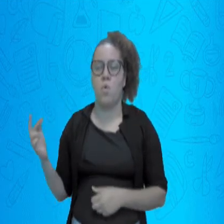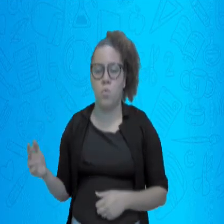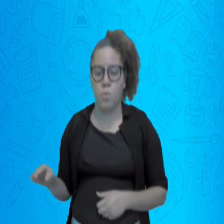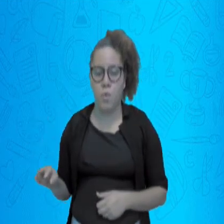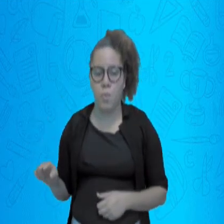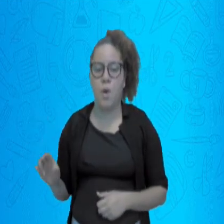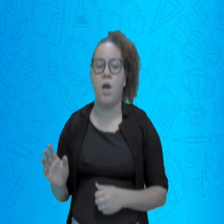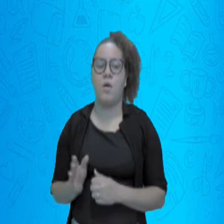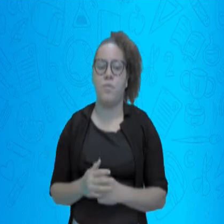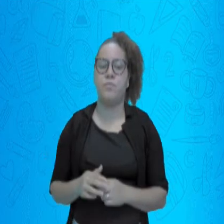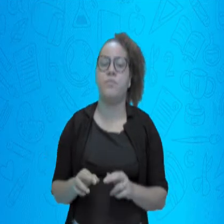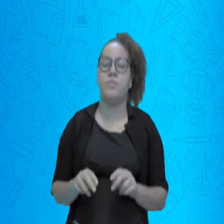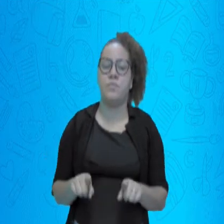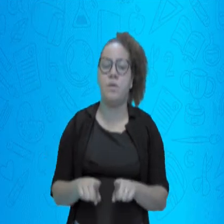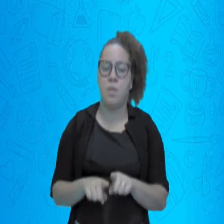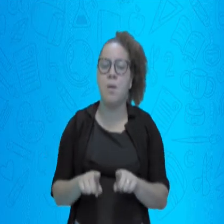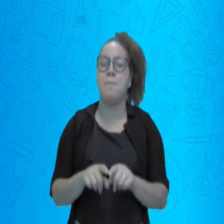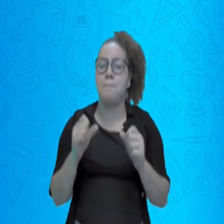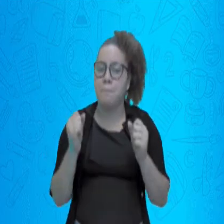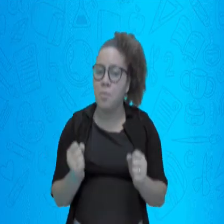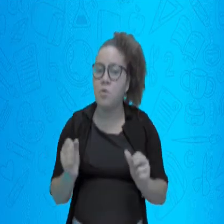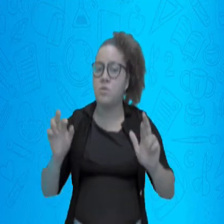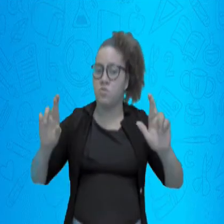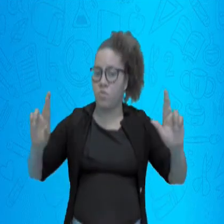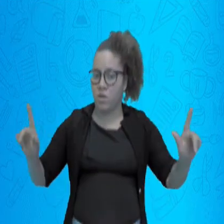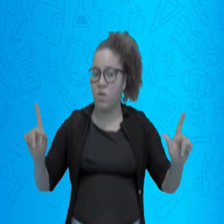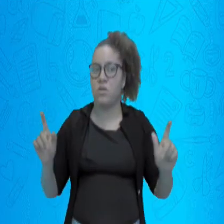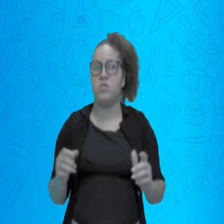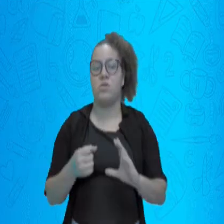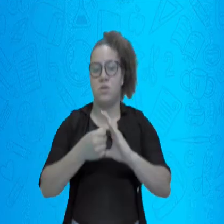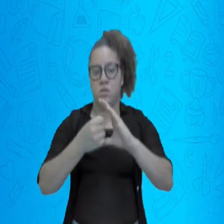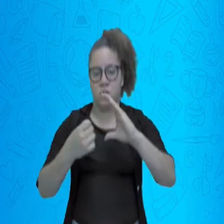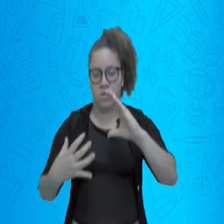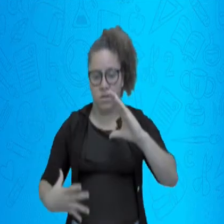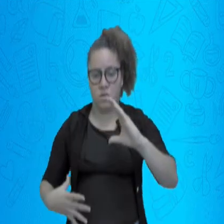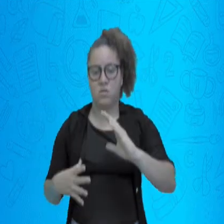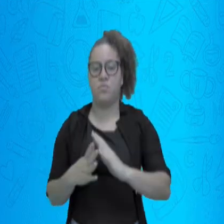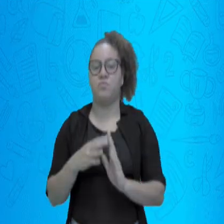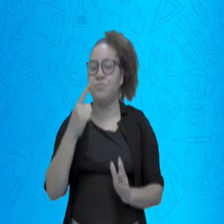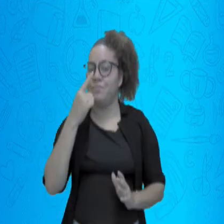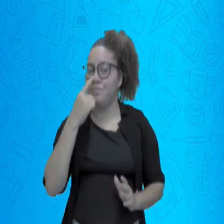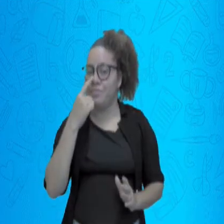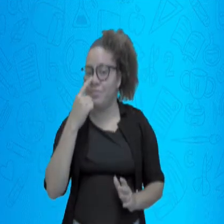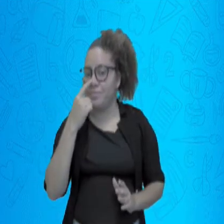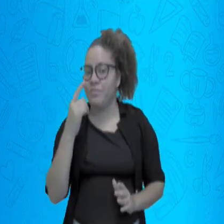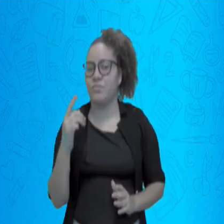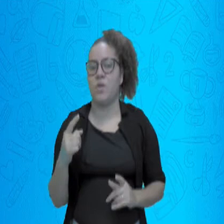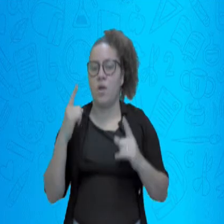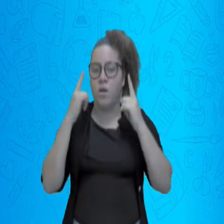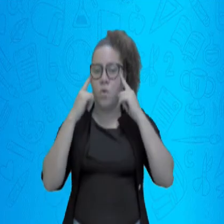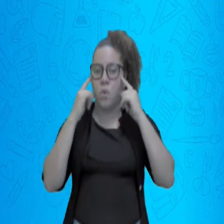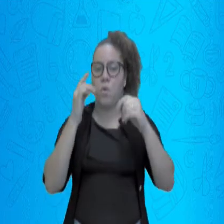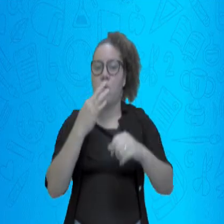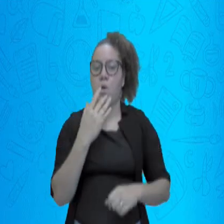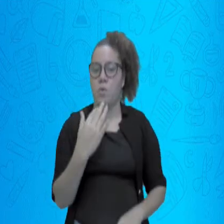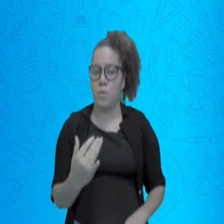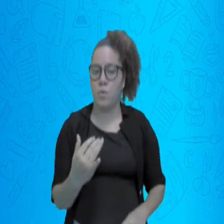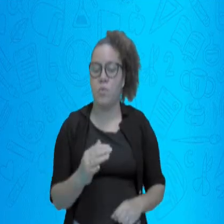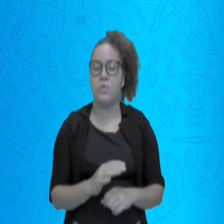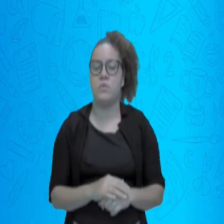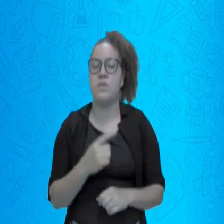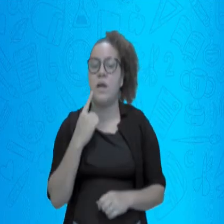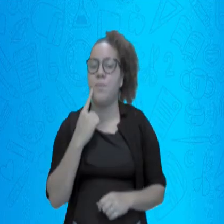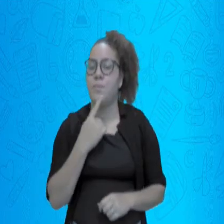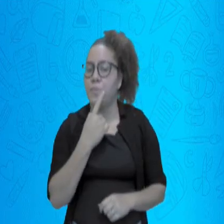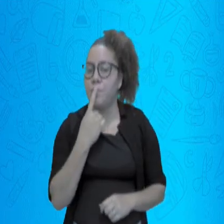ou pode ser diferente também. E aí, o nosso nariz, a cor dos olhos, a nossa boca e